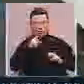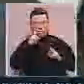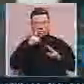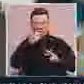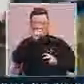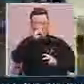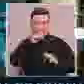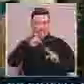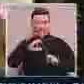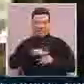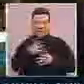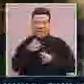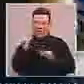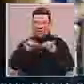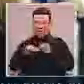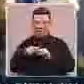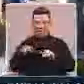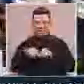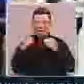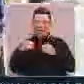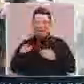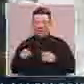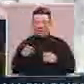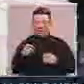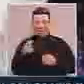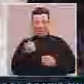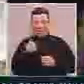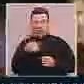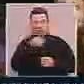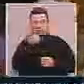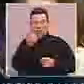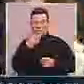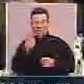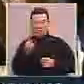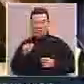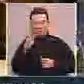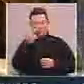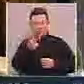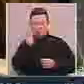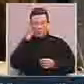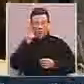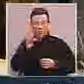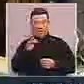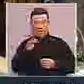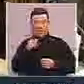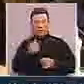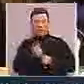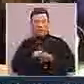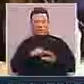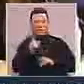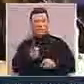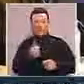que aqui há imensos laboratórios e salas de aulas colocadas. Eu vou falar com uma das alunas que está aqui de visita. Boa tarde, Flávia. O que é que está a